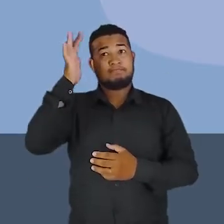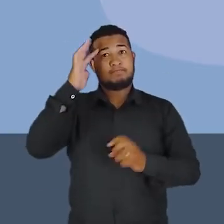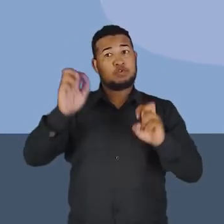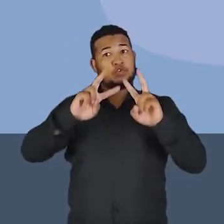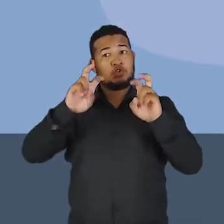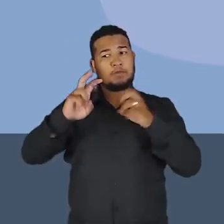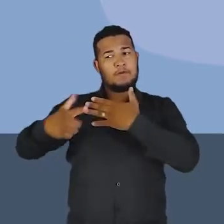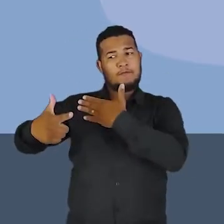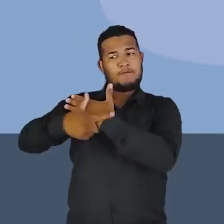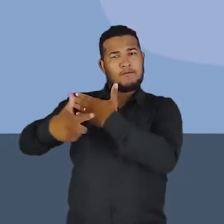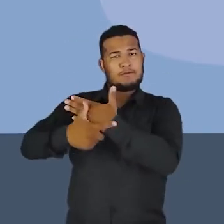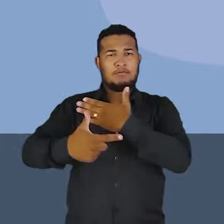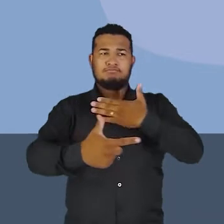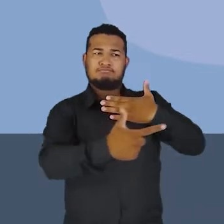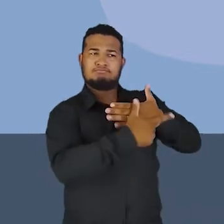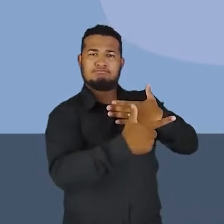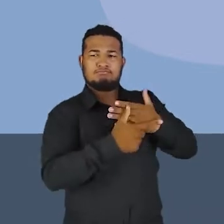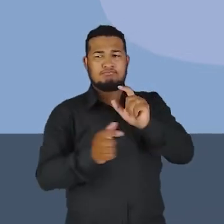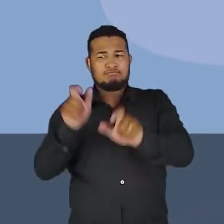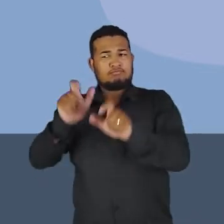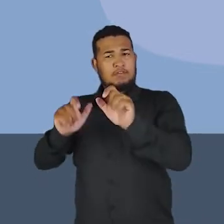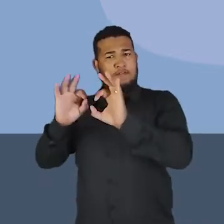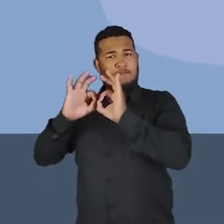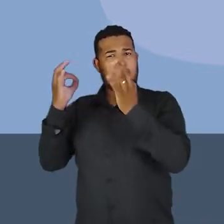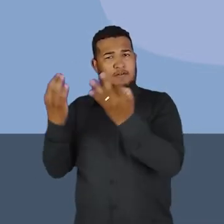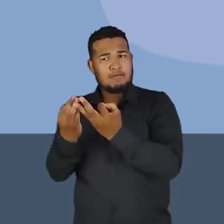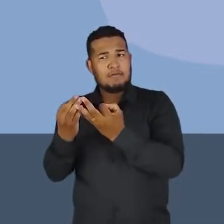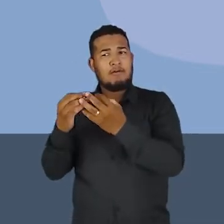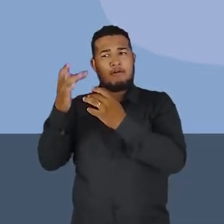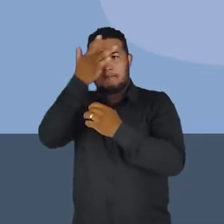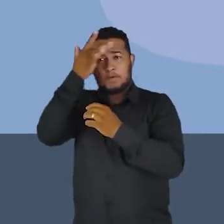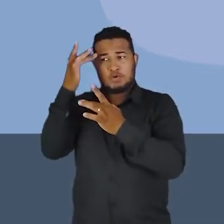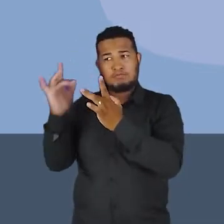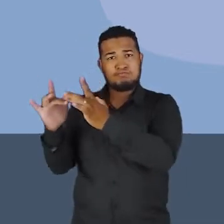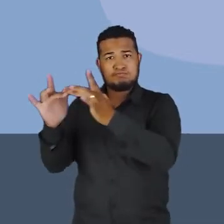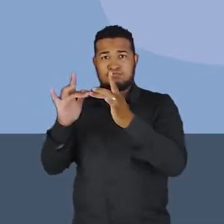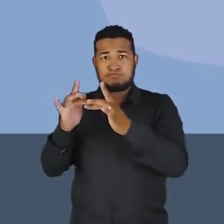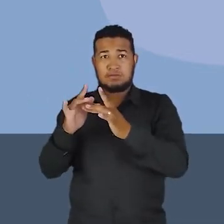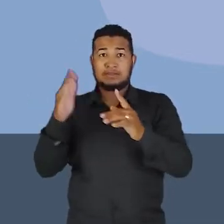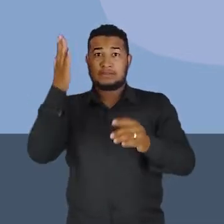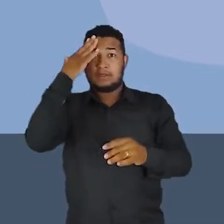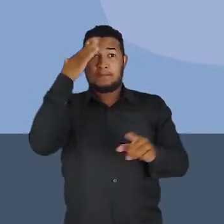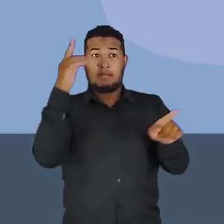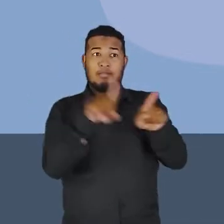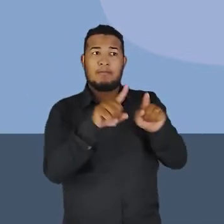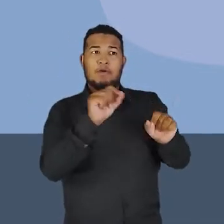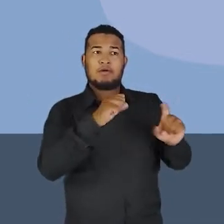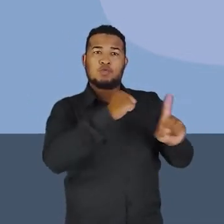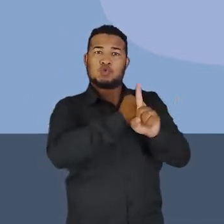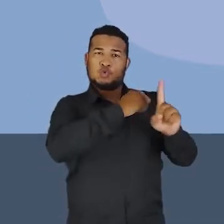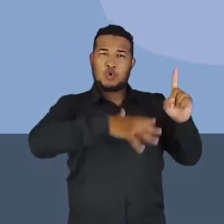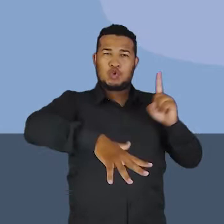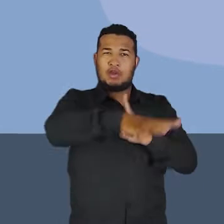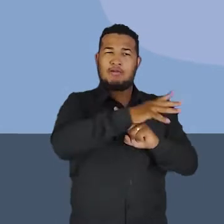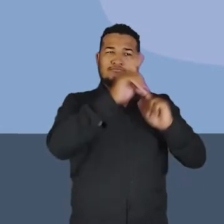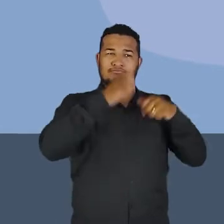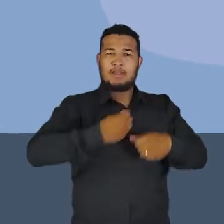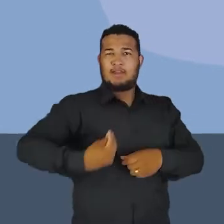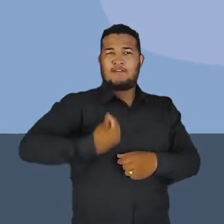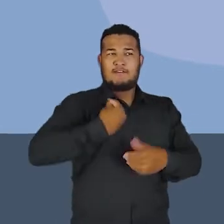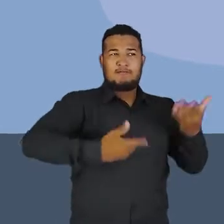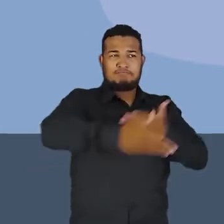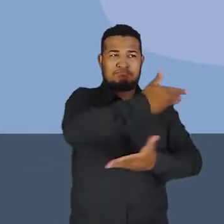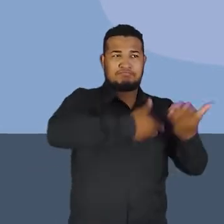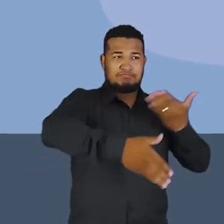da família e seus membros, concluir que a sociedade se torna um lugar de melhor convivência quando